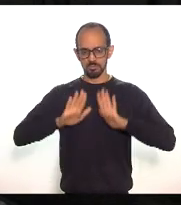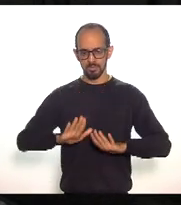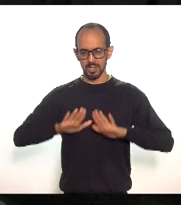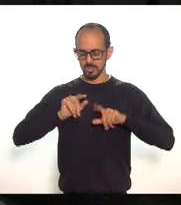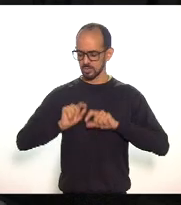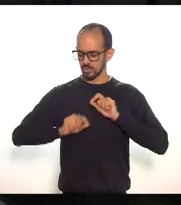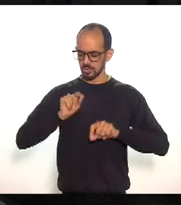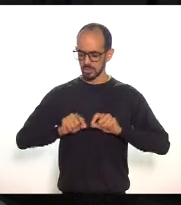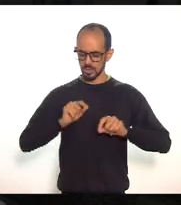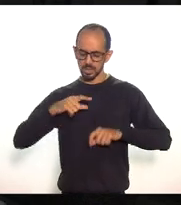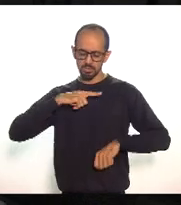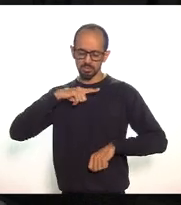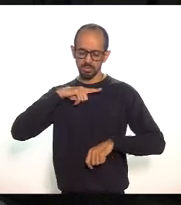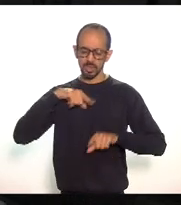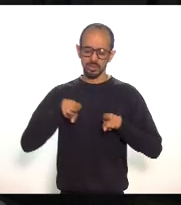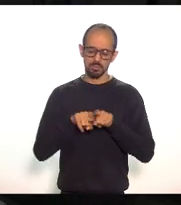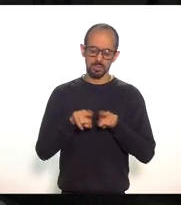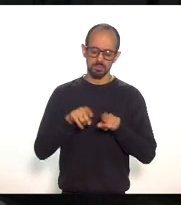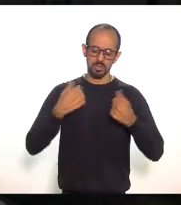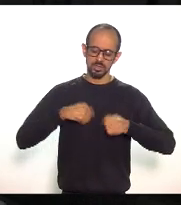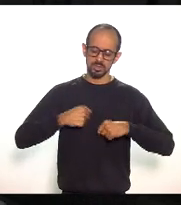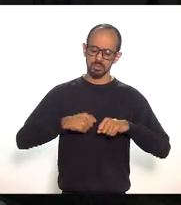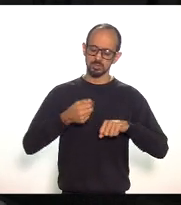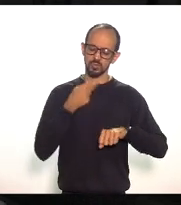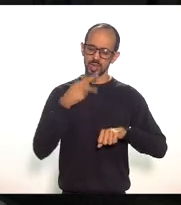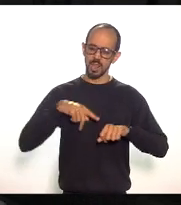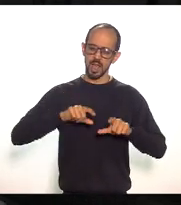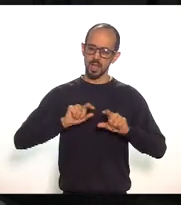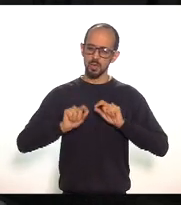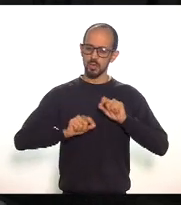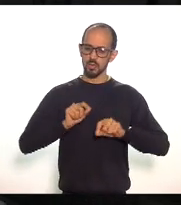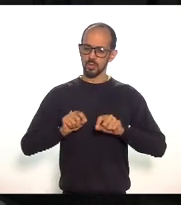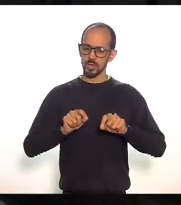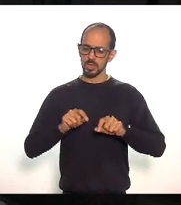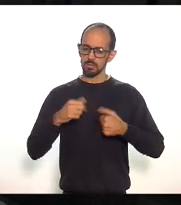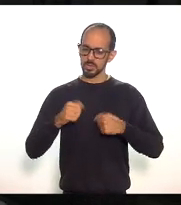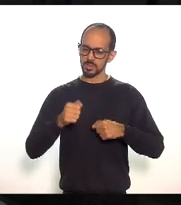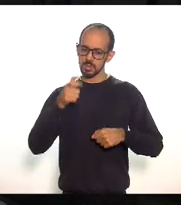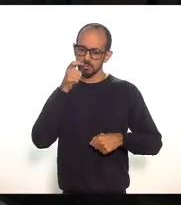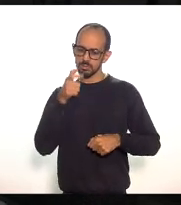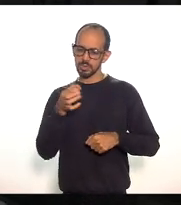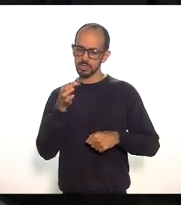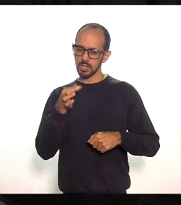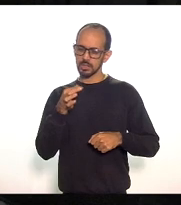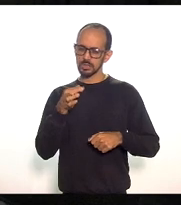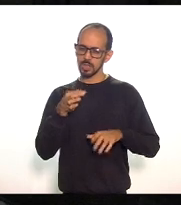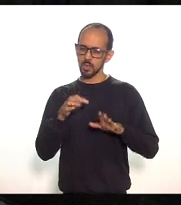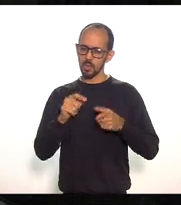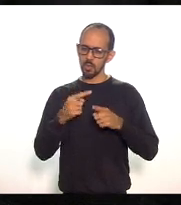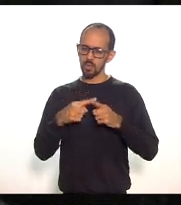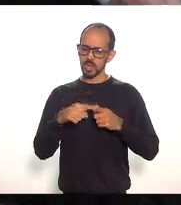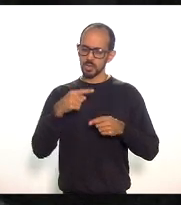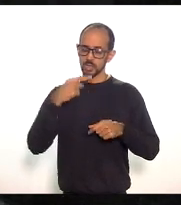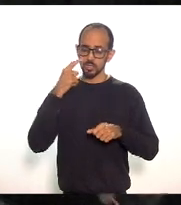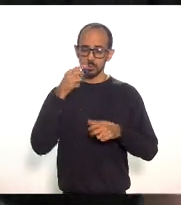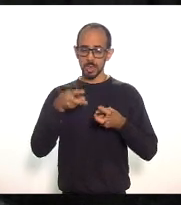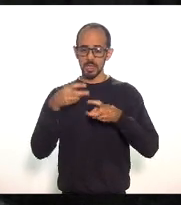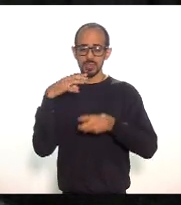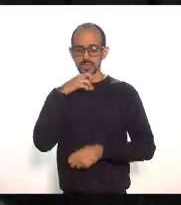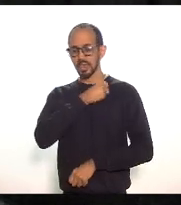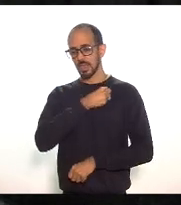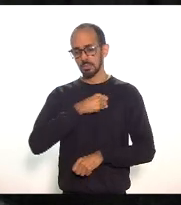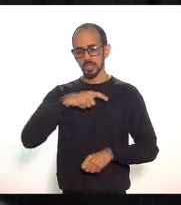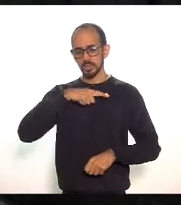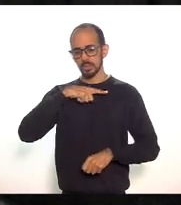vale ressaltar aqui também, senhor presidente, que é preciso ficar atento, porque nós temos visto aglomerações também